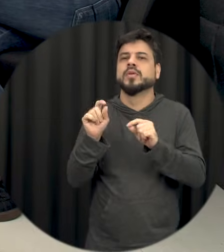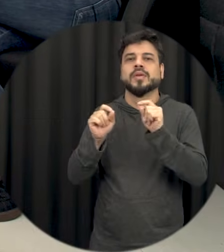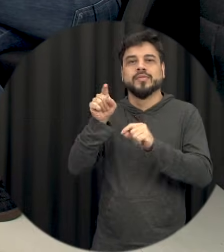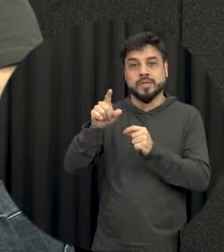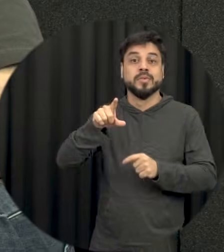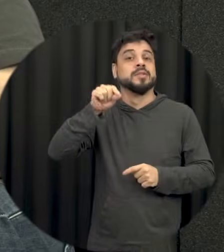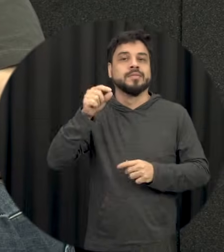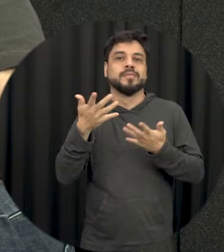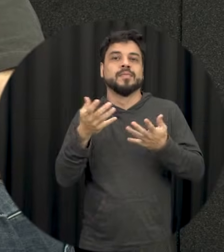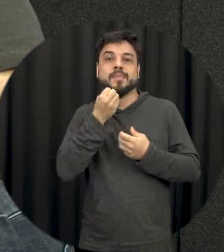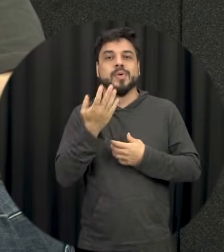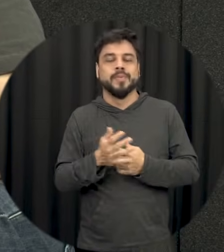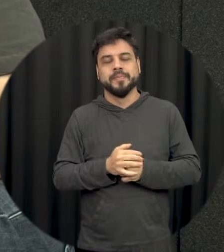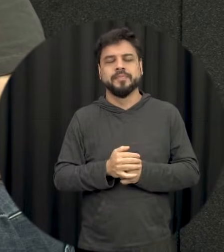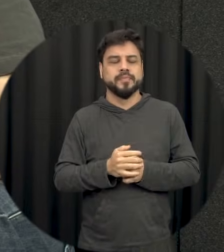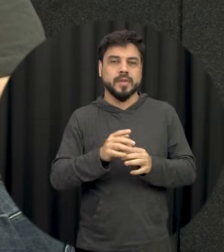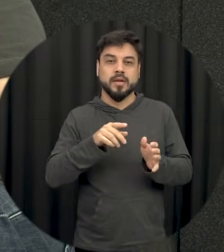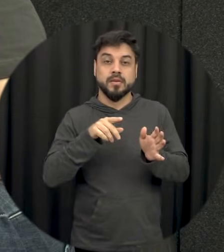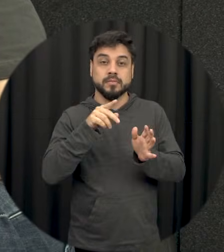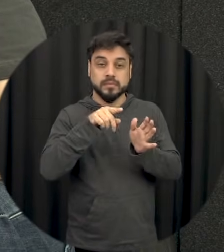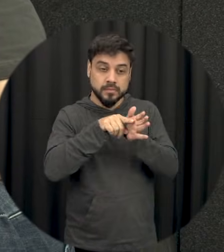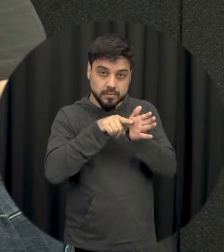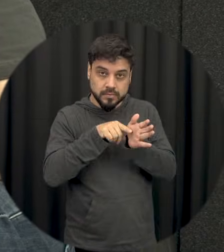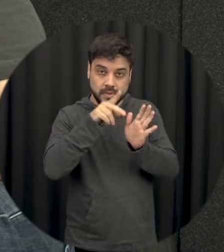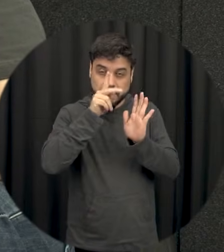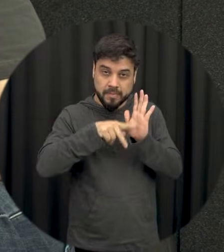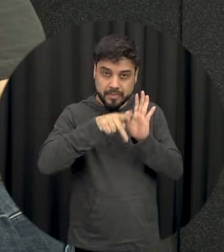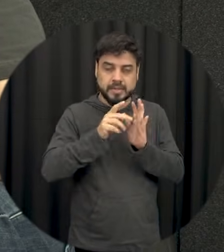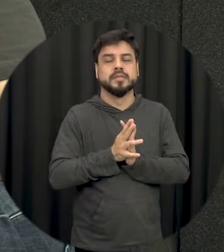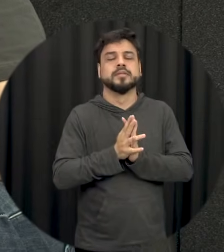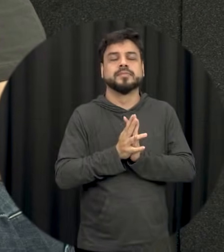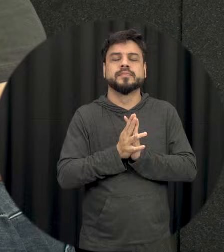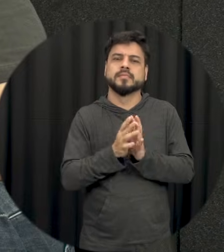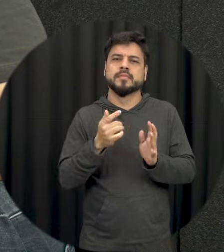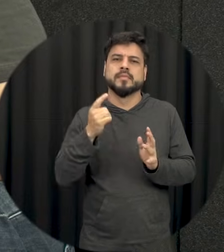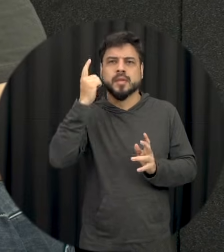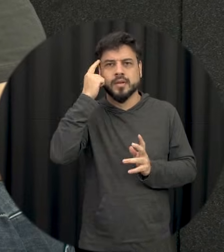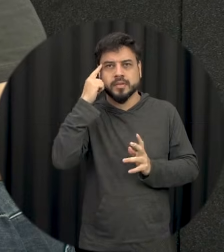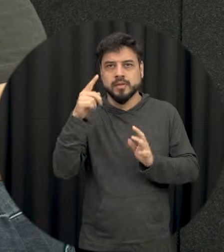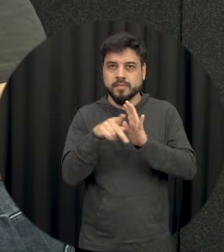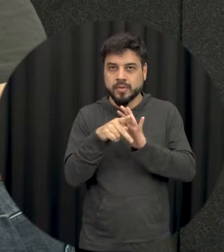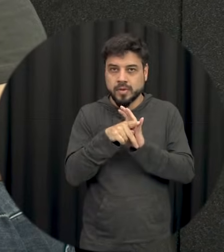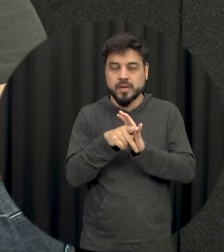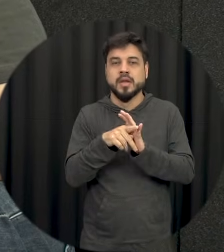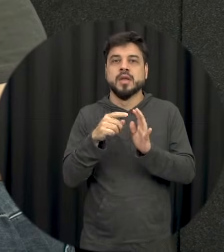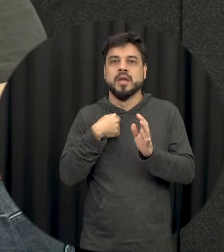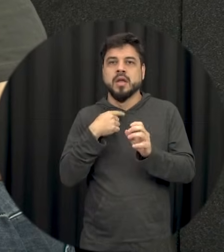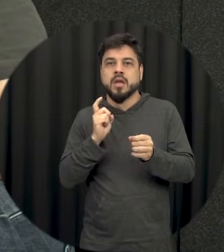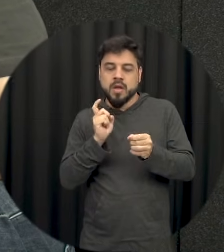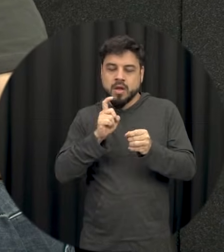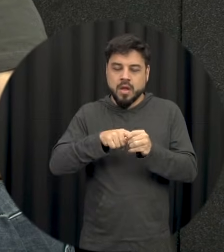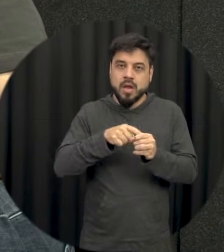o meu projeto de pesquisa, que visam fundamentalmente a minha própria manutenção dentro dos programas de